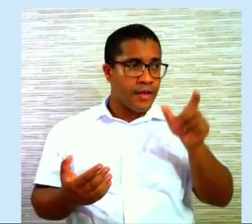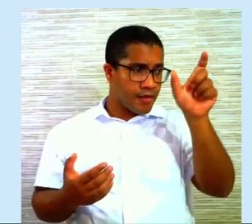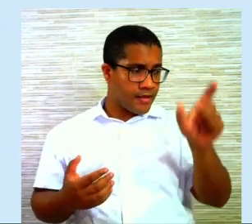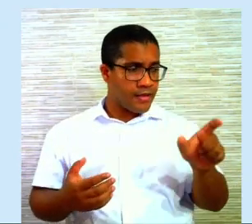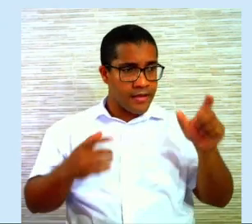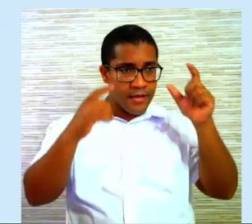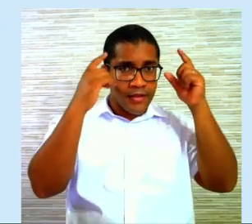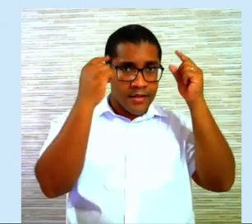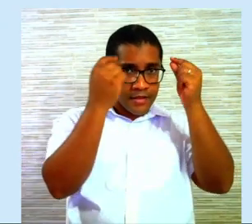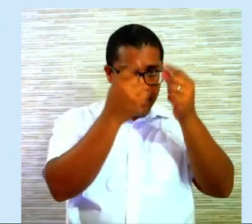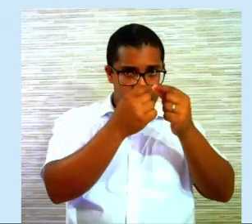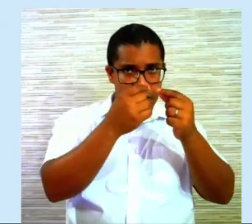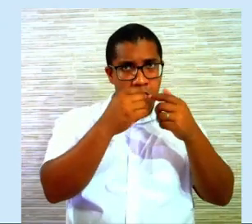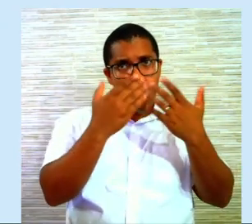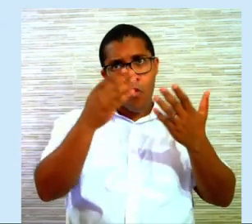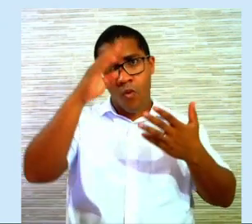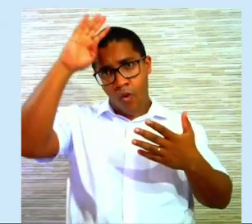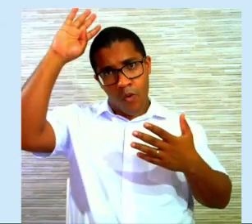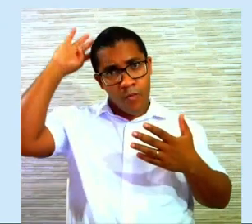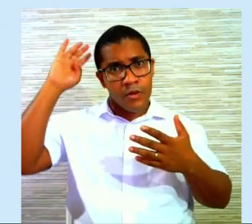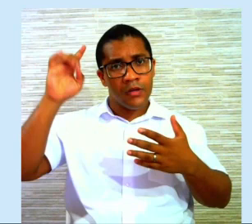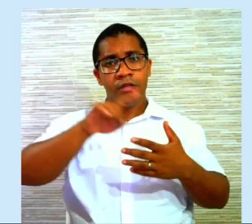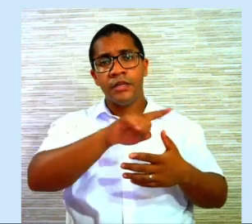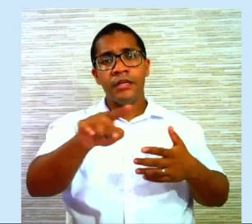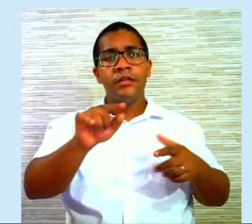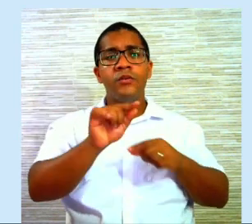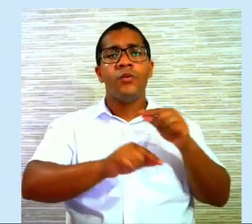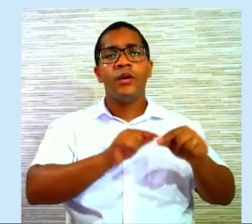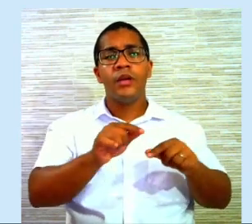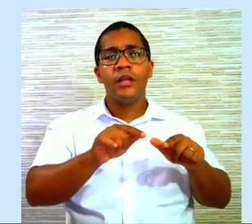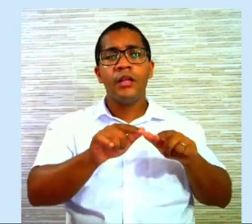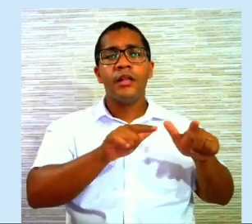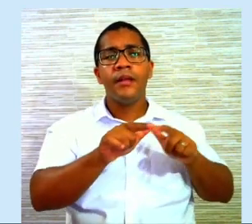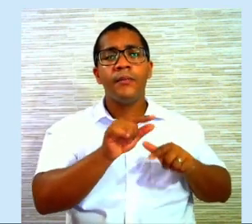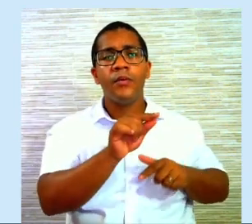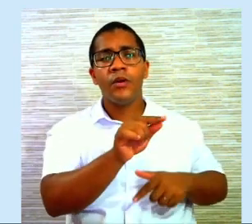homem grego, o homem romano, né? Eles exerciam, na